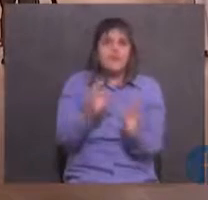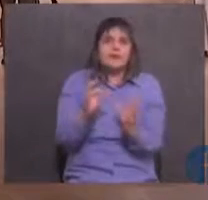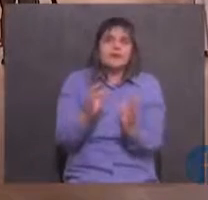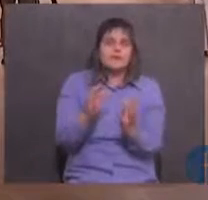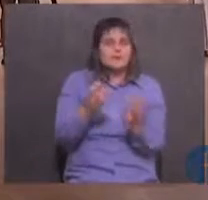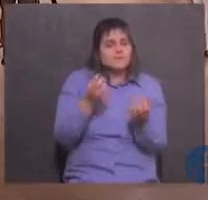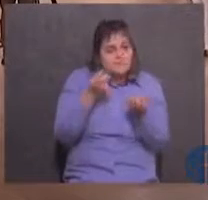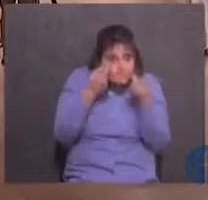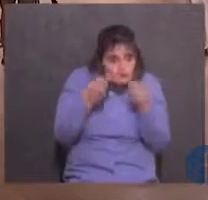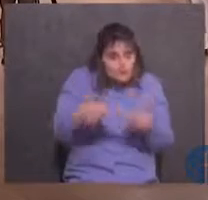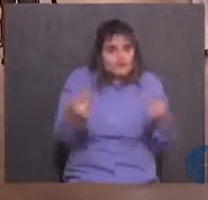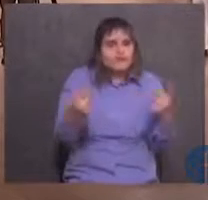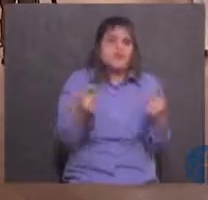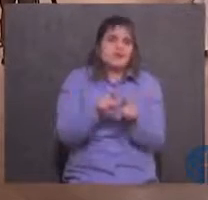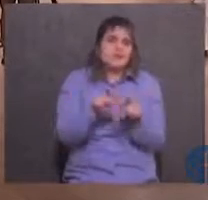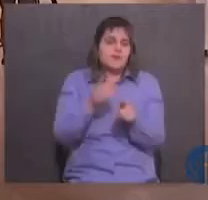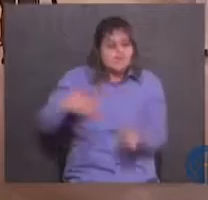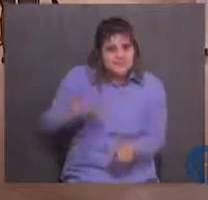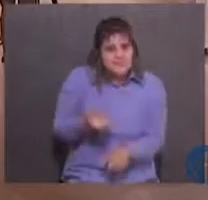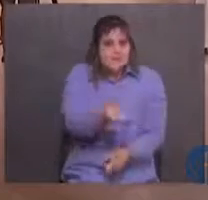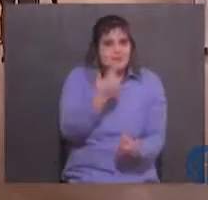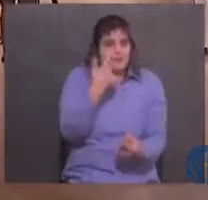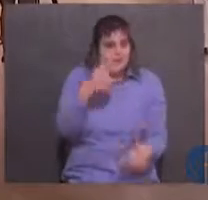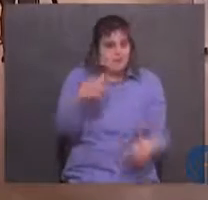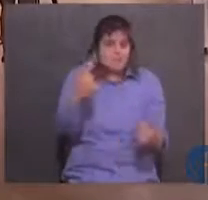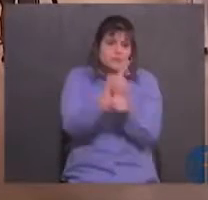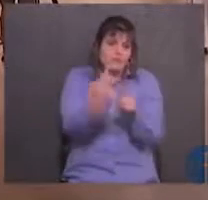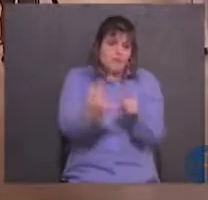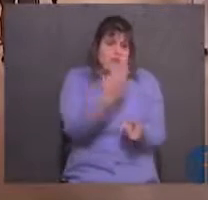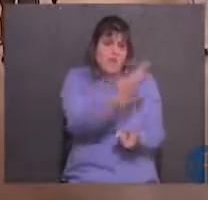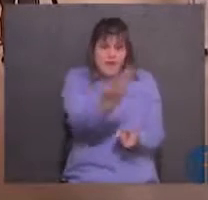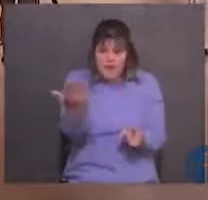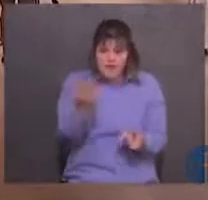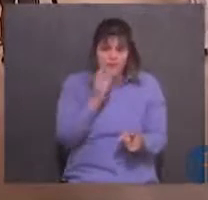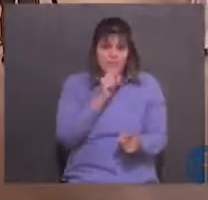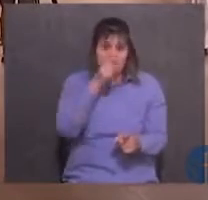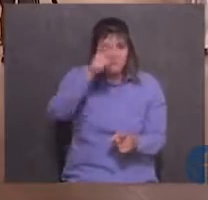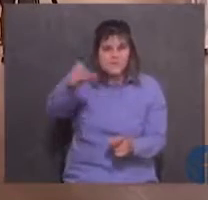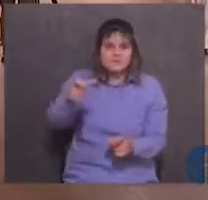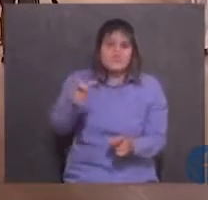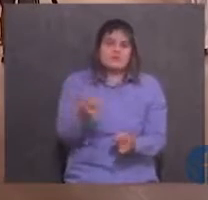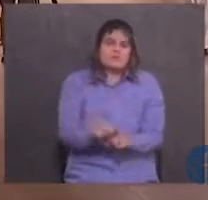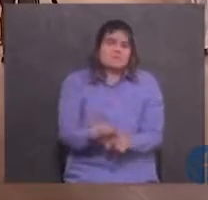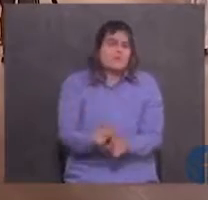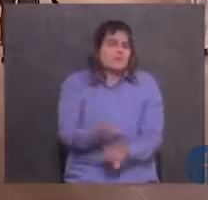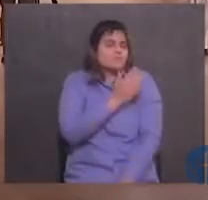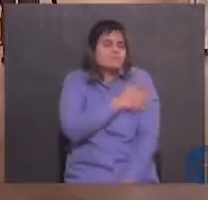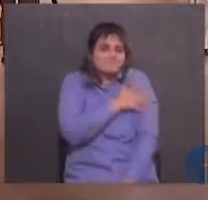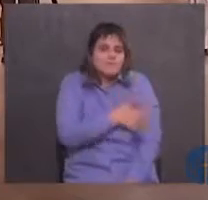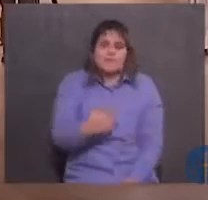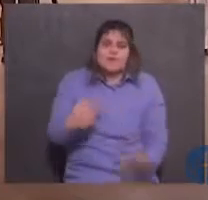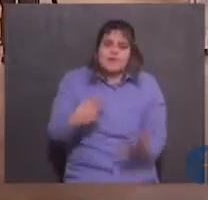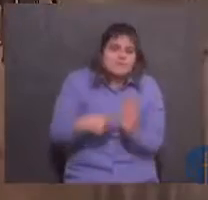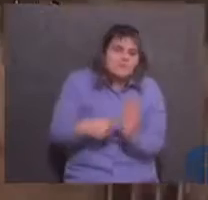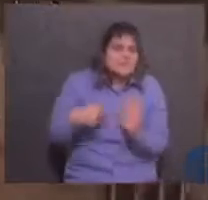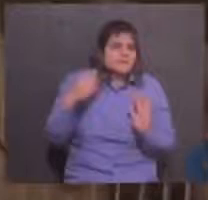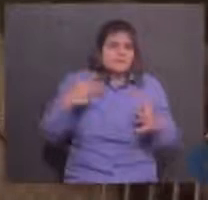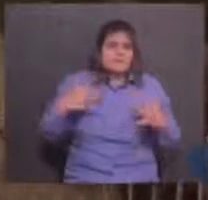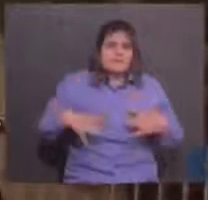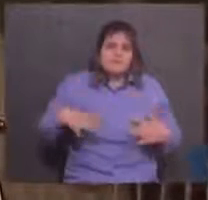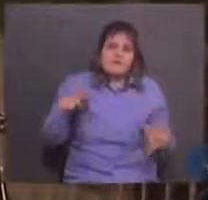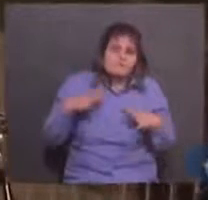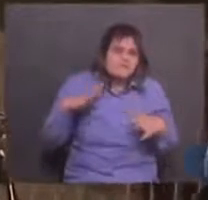misericórdia, porque diante de nós pode estar alguém esmagado pela sua fraqueza, que precisa de